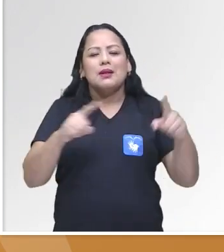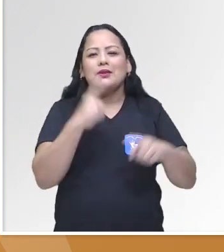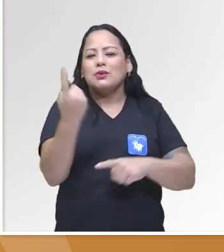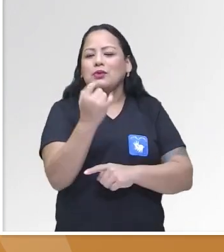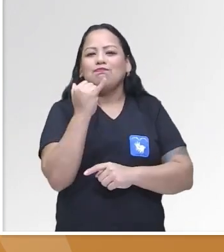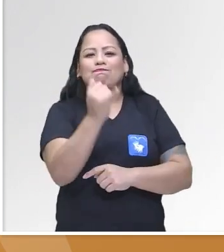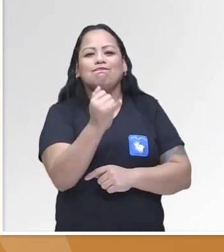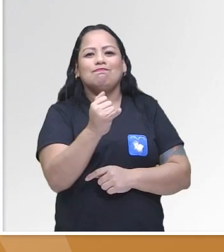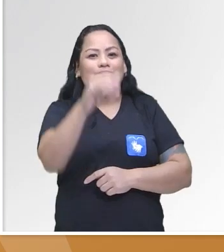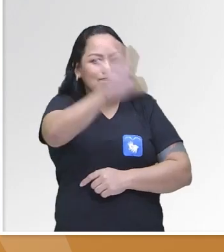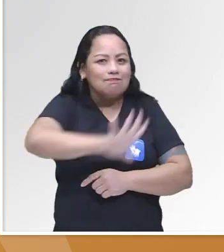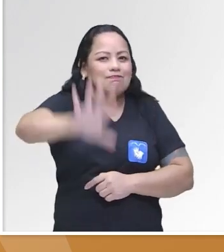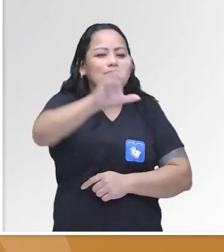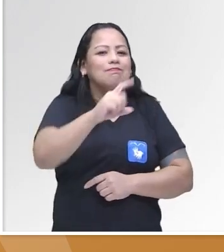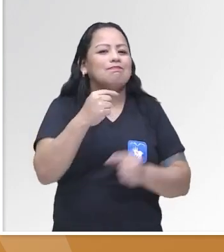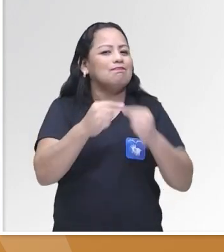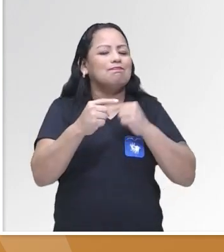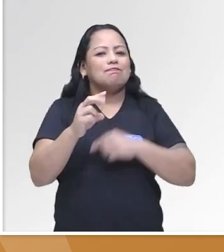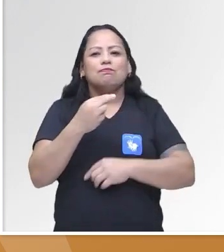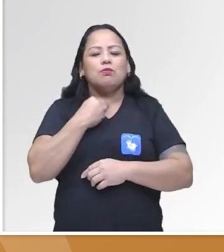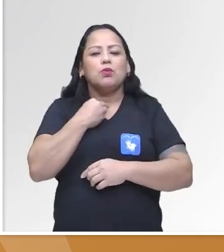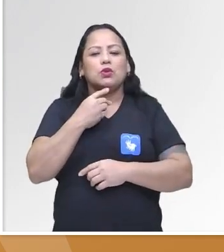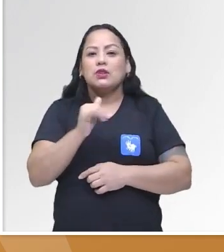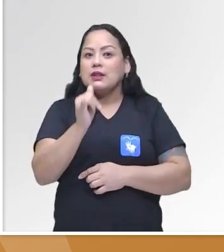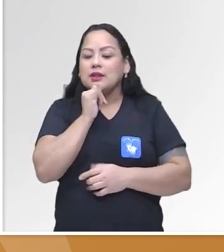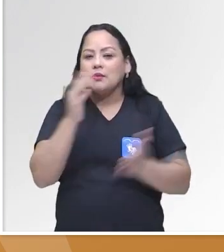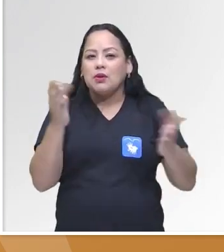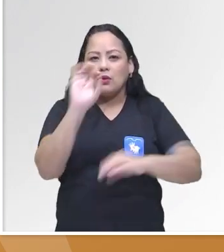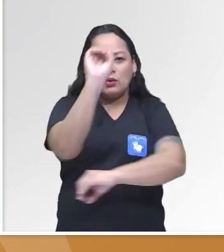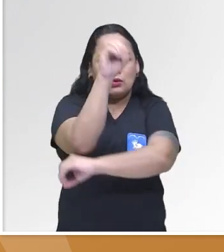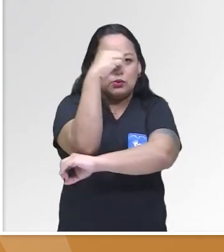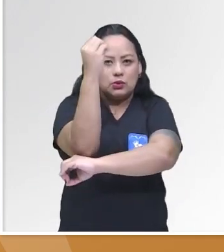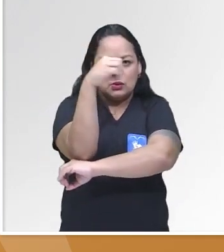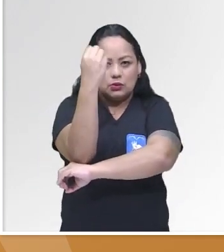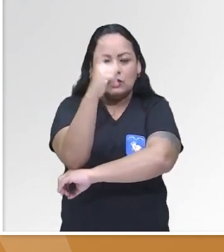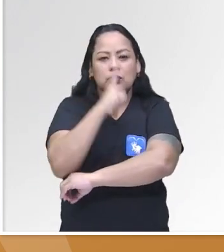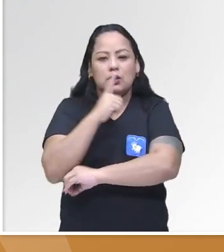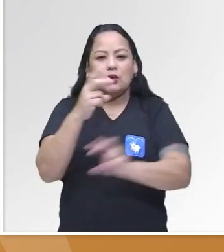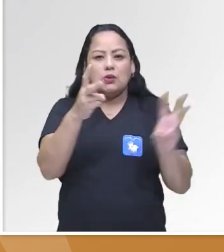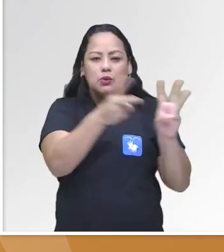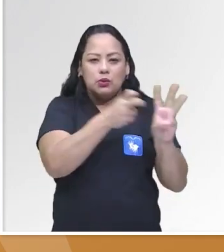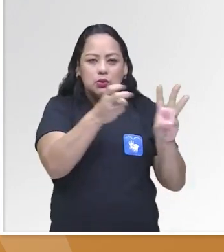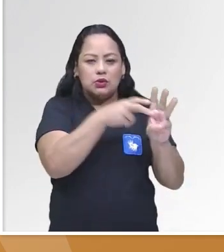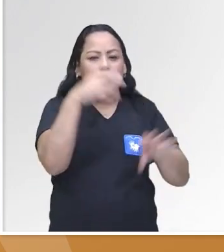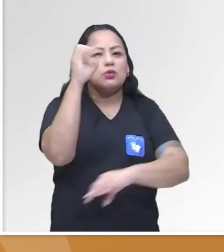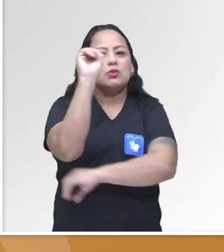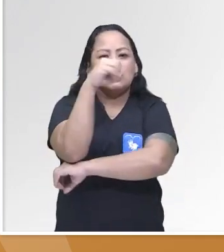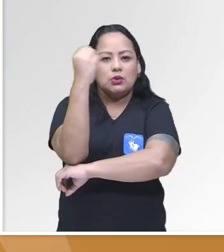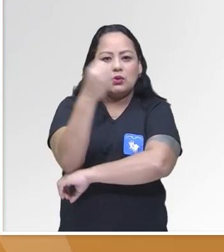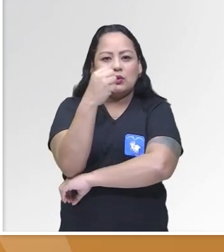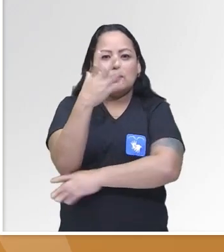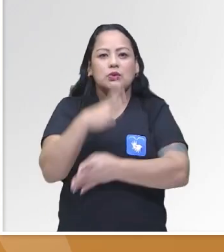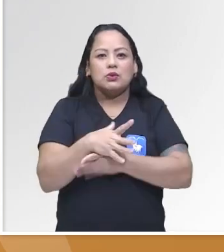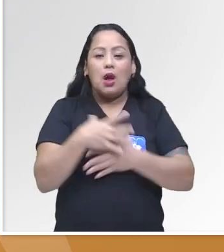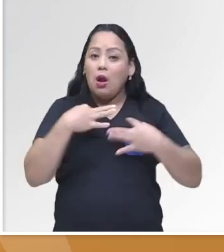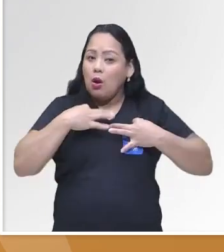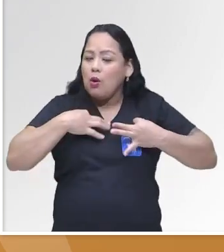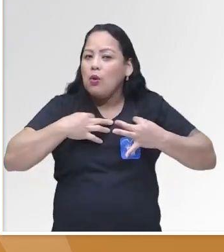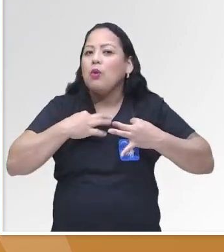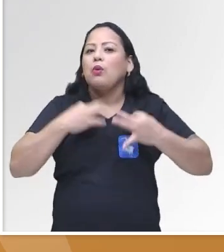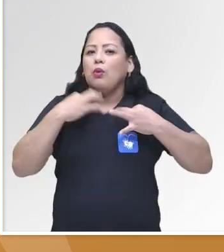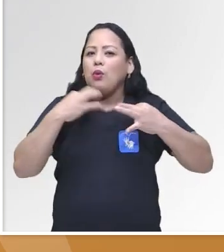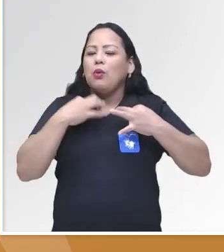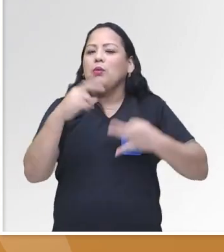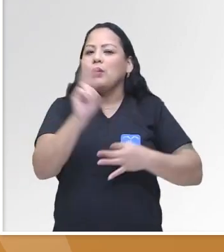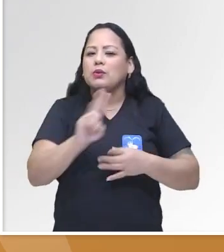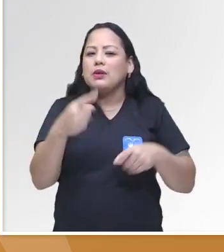podemos generalizar. Querem um exemplo? Lá no Rio Grande do Sul, os índios do Rio Grande do Sul, eles andavam vestidos. Por